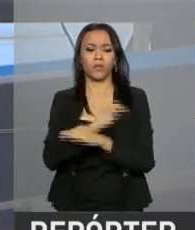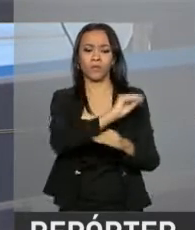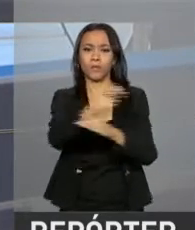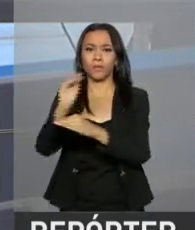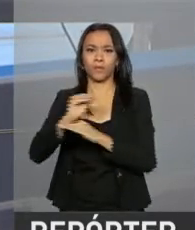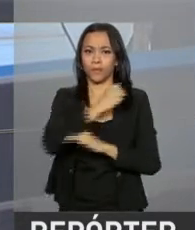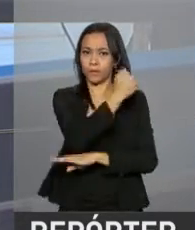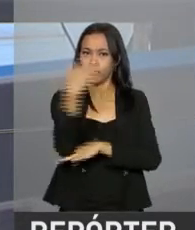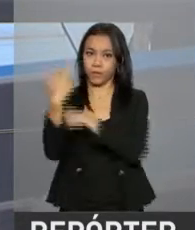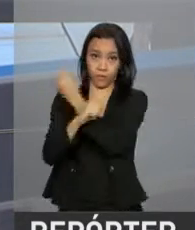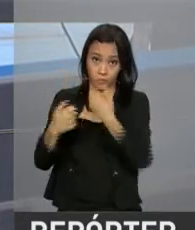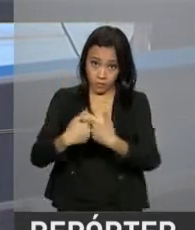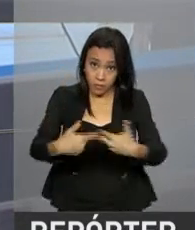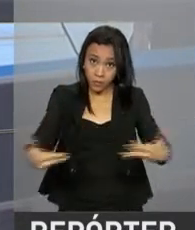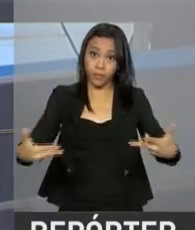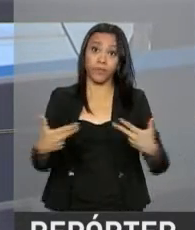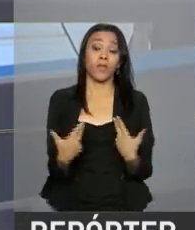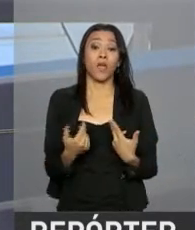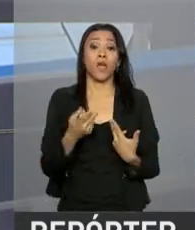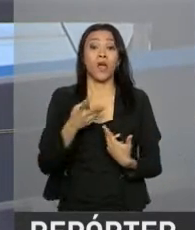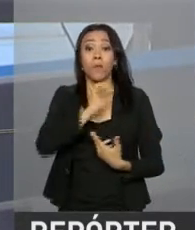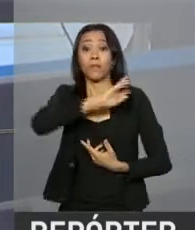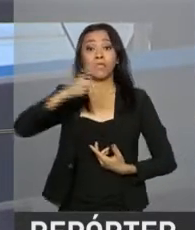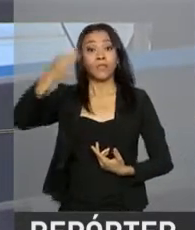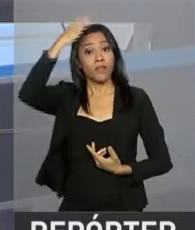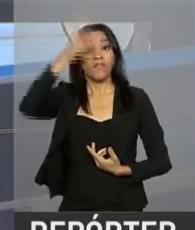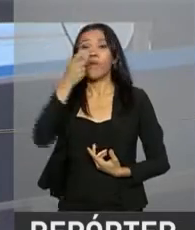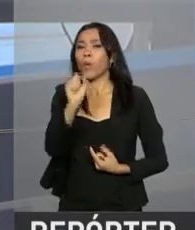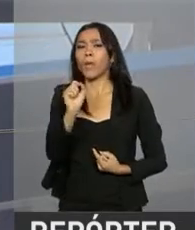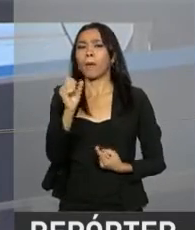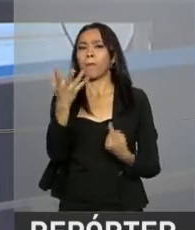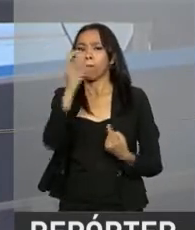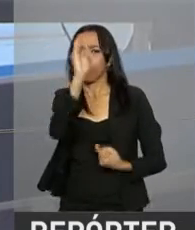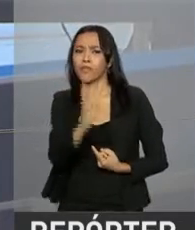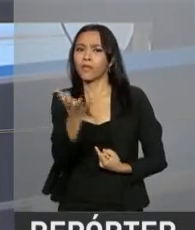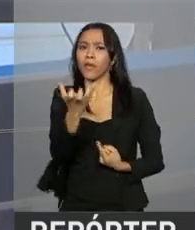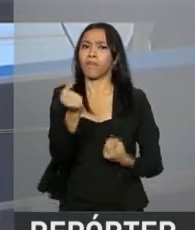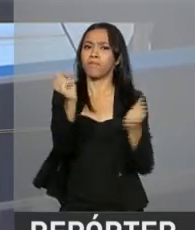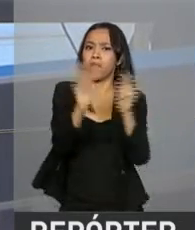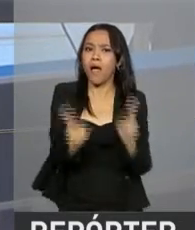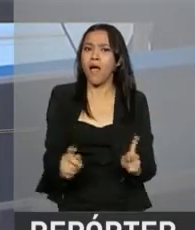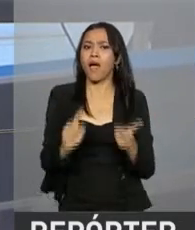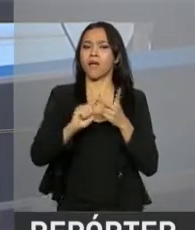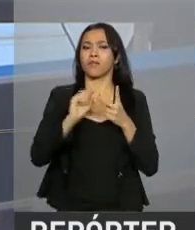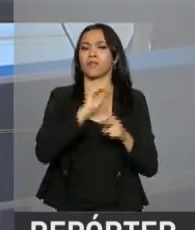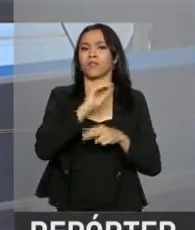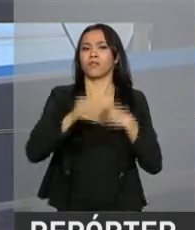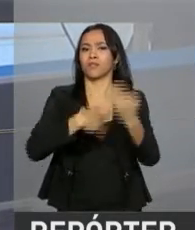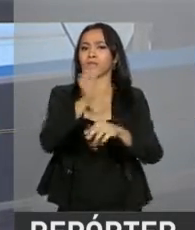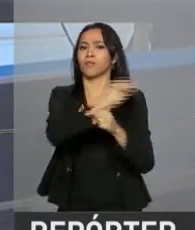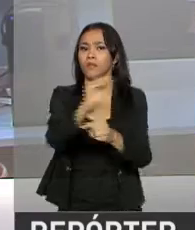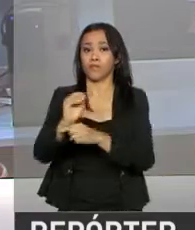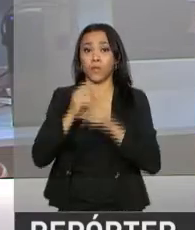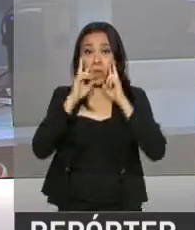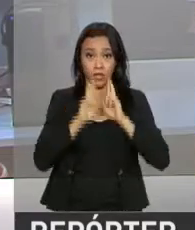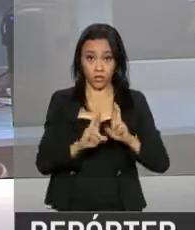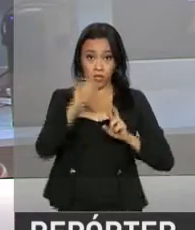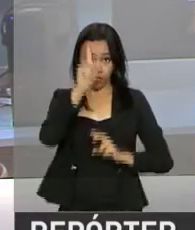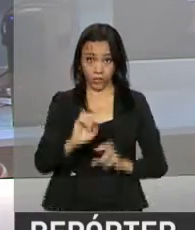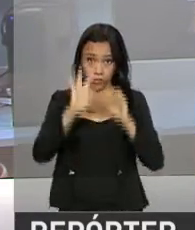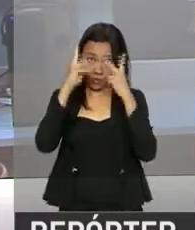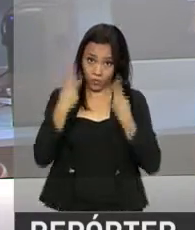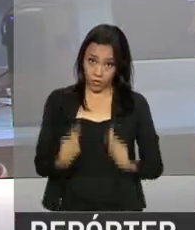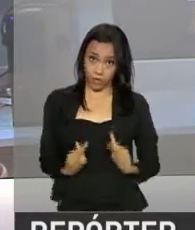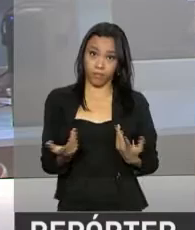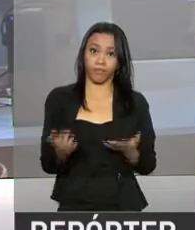Sustentável. O presidente Temer afirmou que o Brasil quer paz, desenvolvimento sustentável e respeito aos direitos humanos.